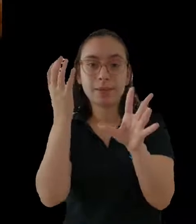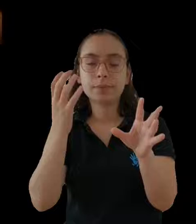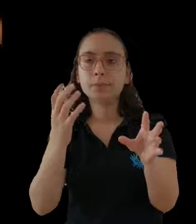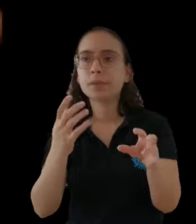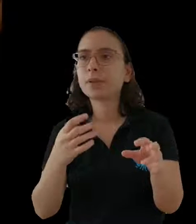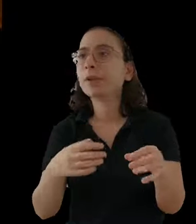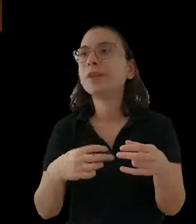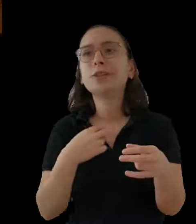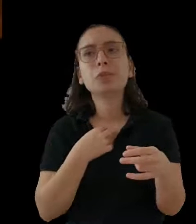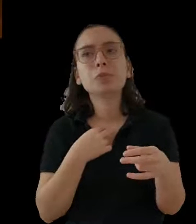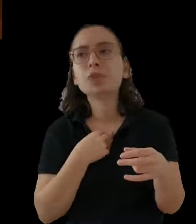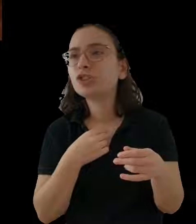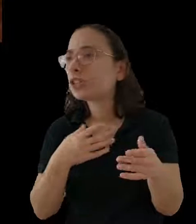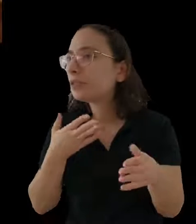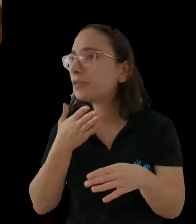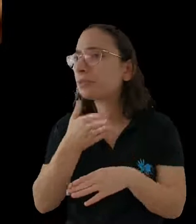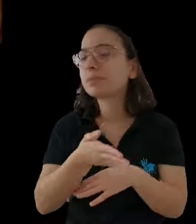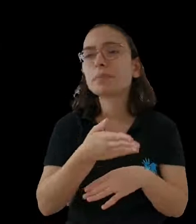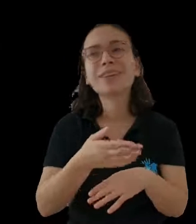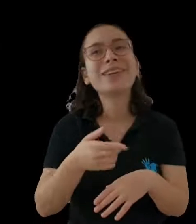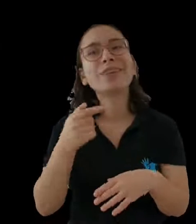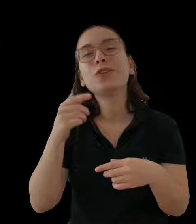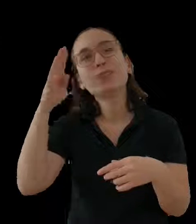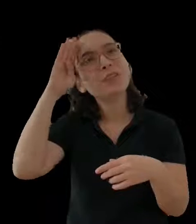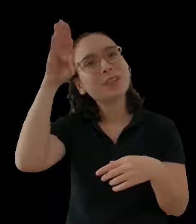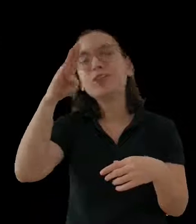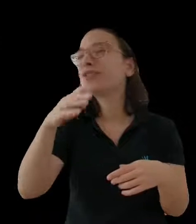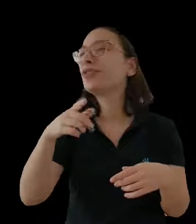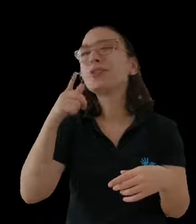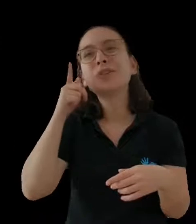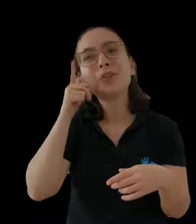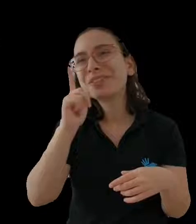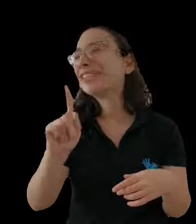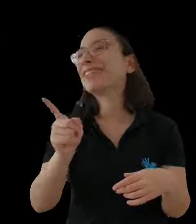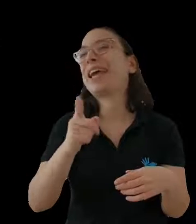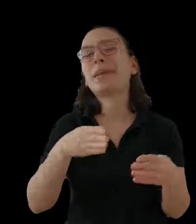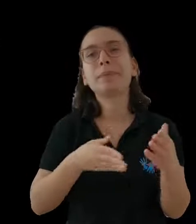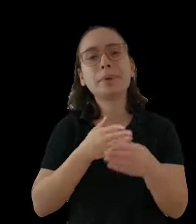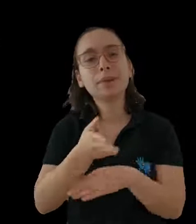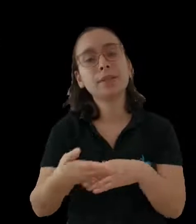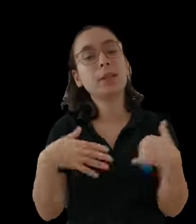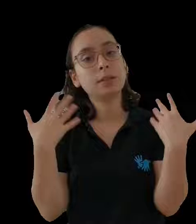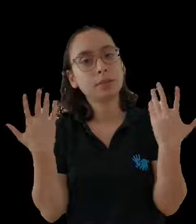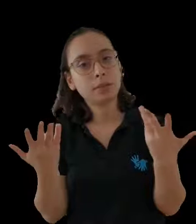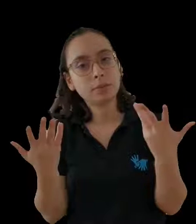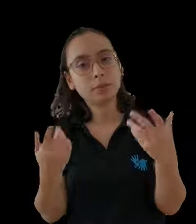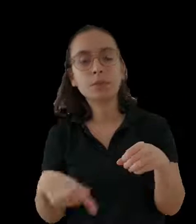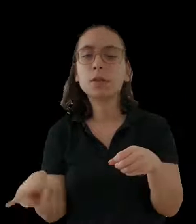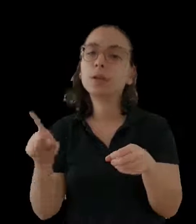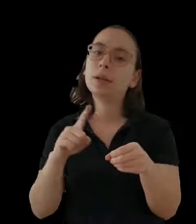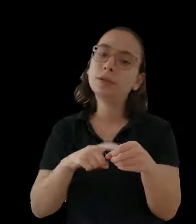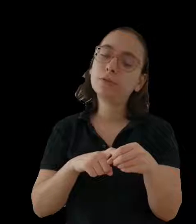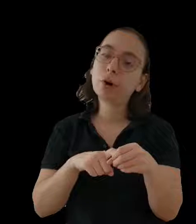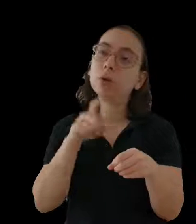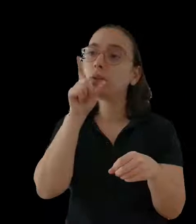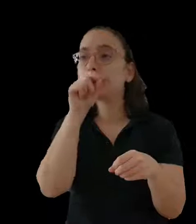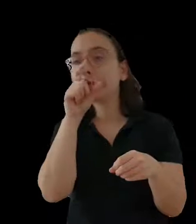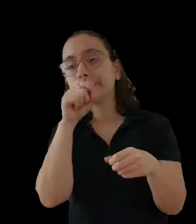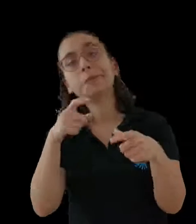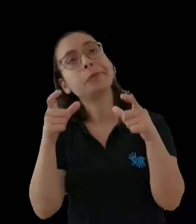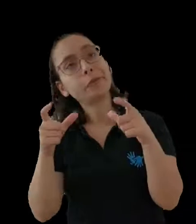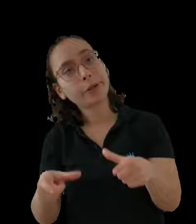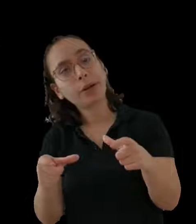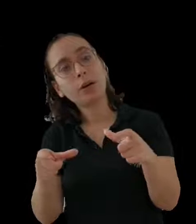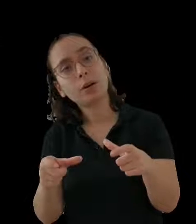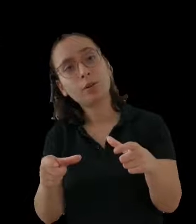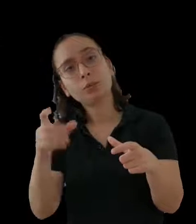espinheiros, impossível de transpor. Os soldados não conseguem mais passar, entende? E aí ele volta pro